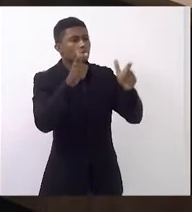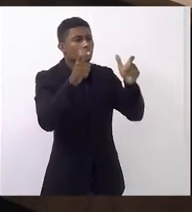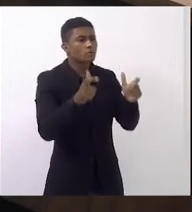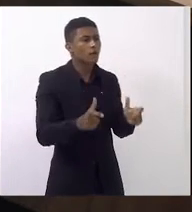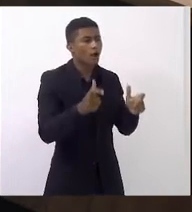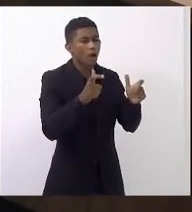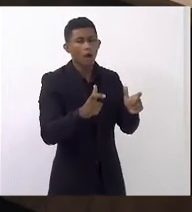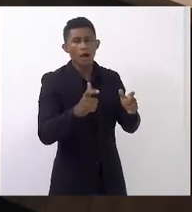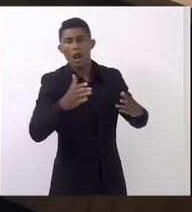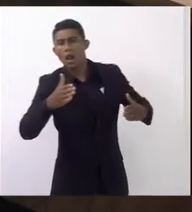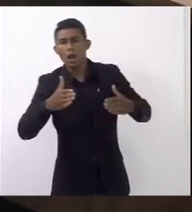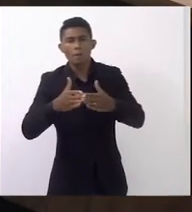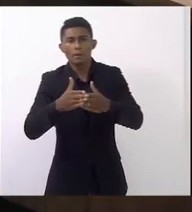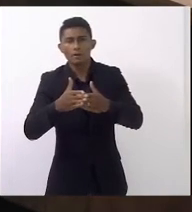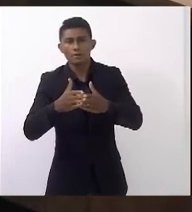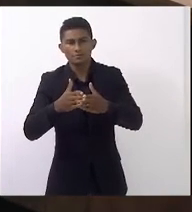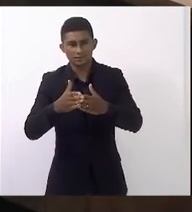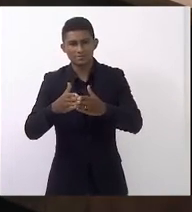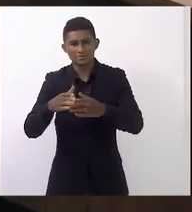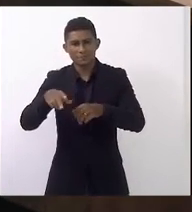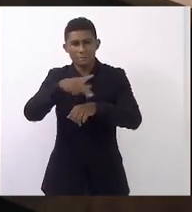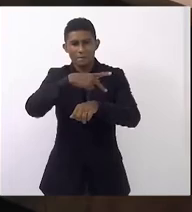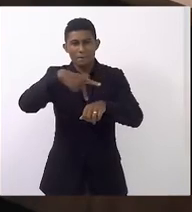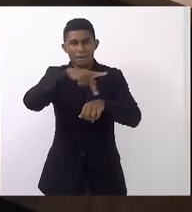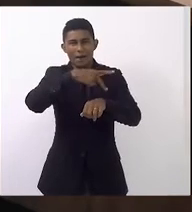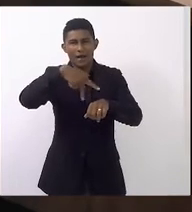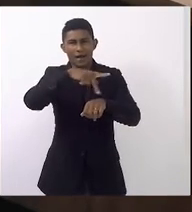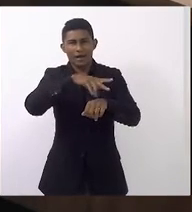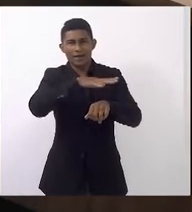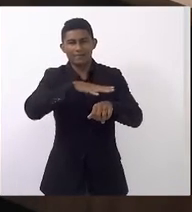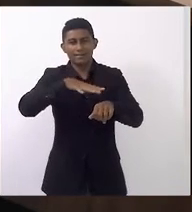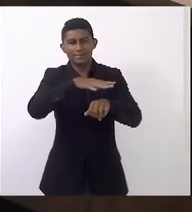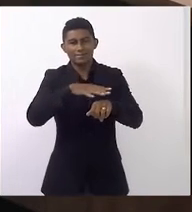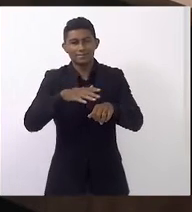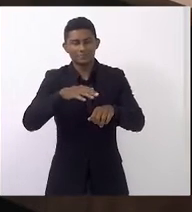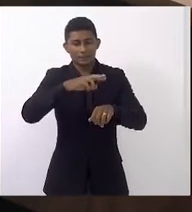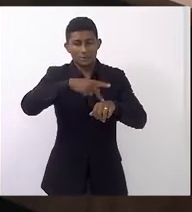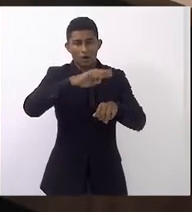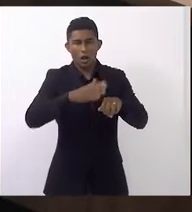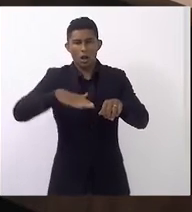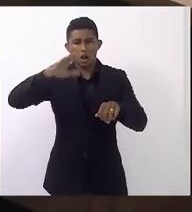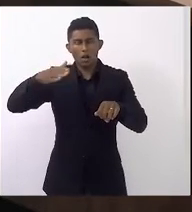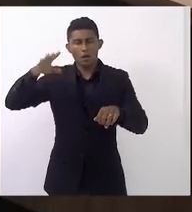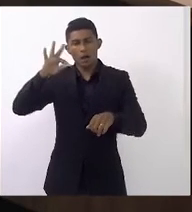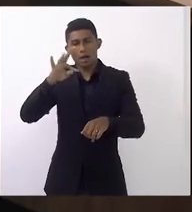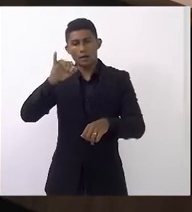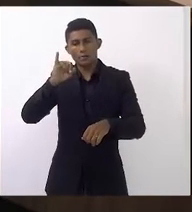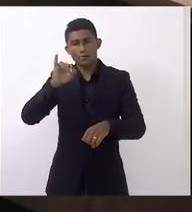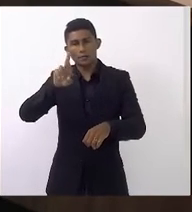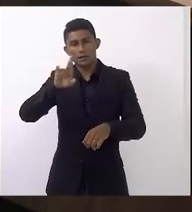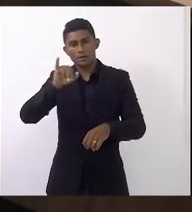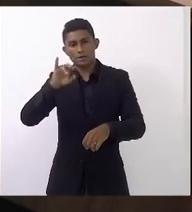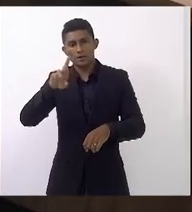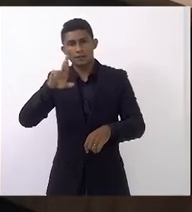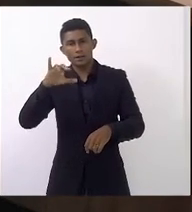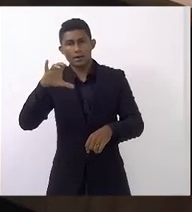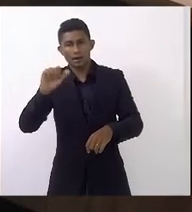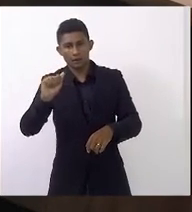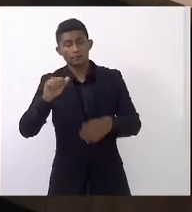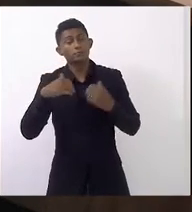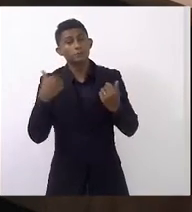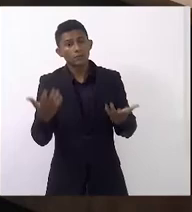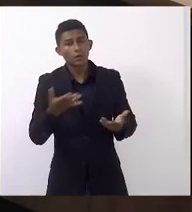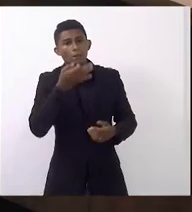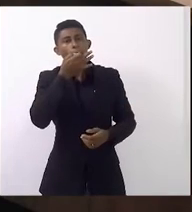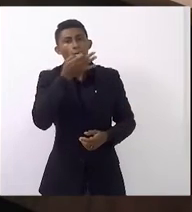Tiririca, e o parecer não pode ser diferente do que favorável para que o projeto seja apresentado, seja aprovado e